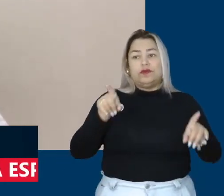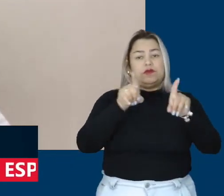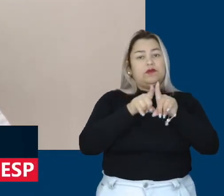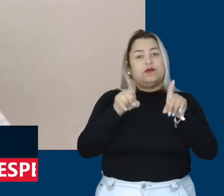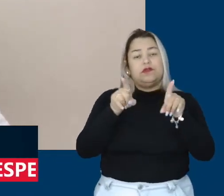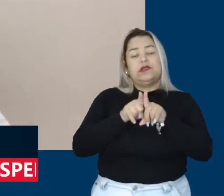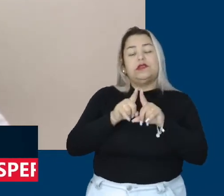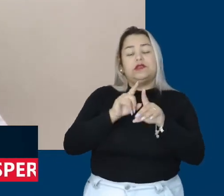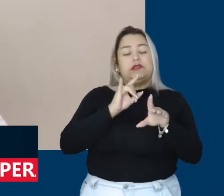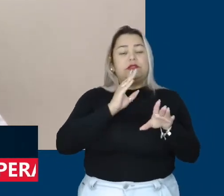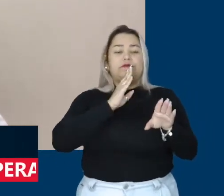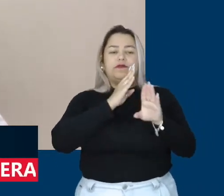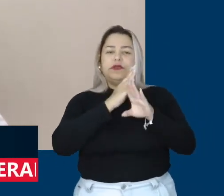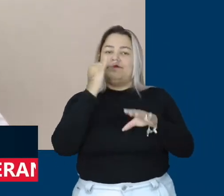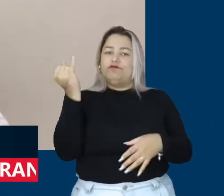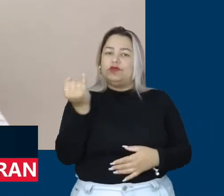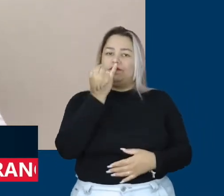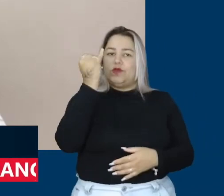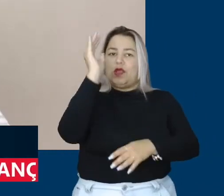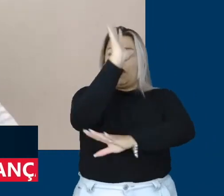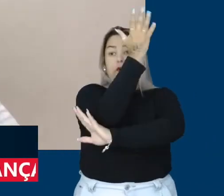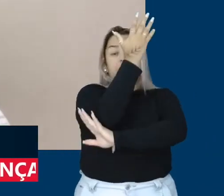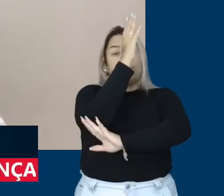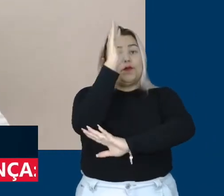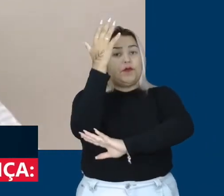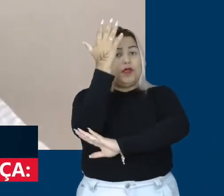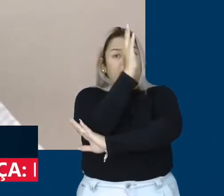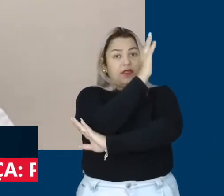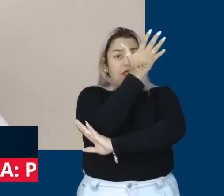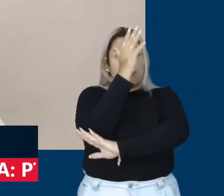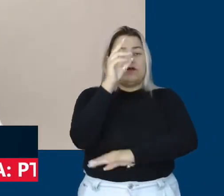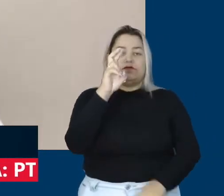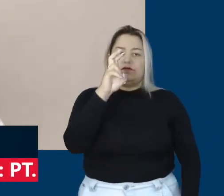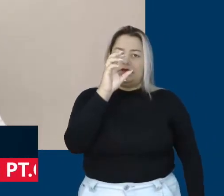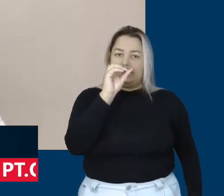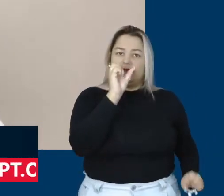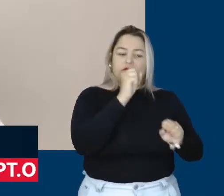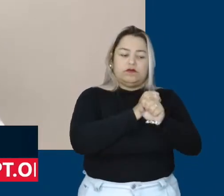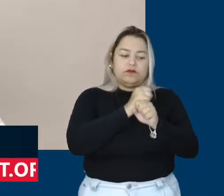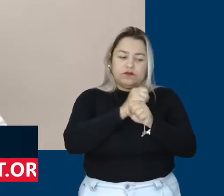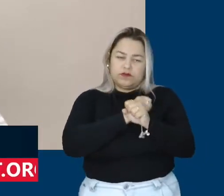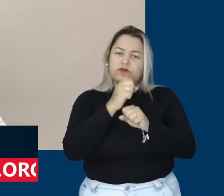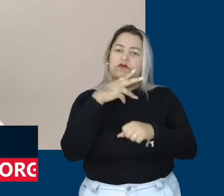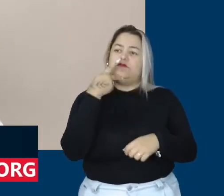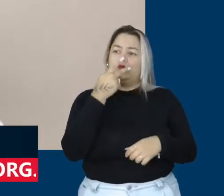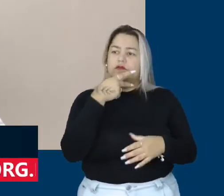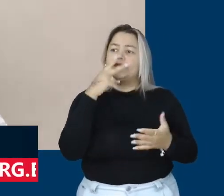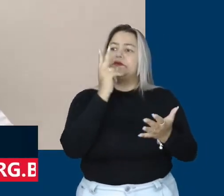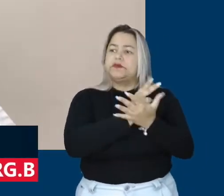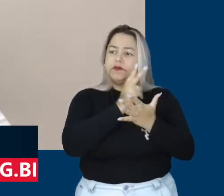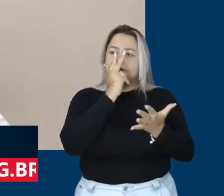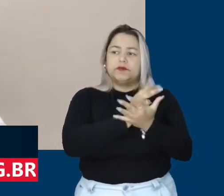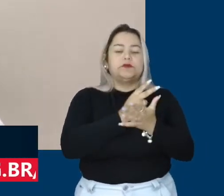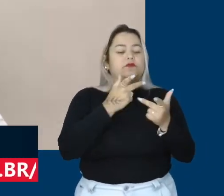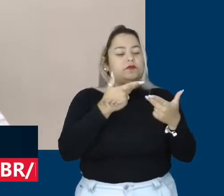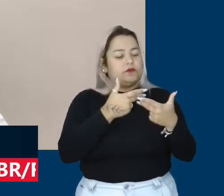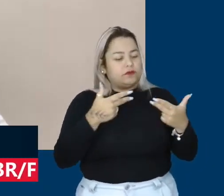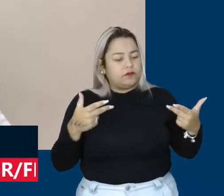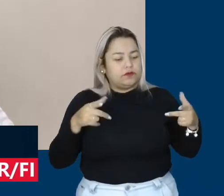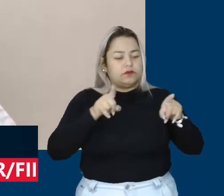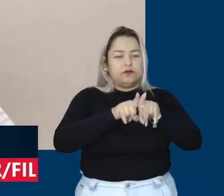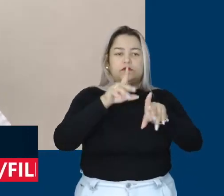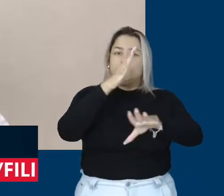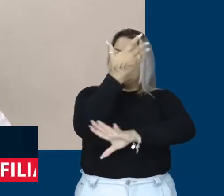questão central essa questão ambiental. Depois de, digamos assim, 50 anos, né, de bater nessa tecla, eu penso que essa questão